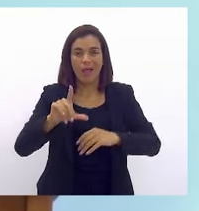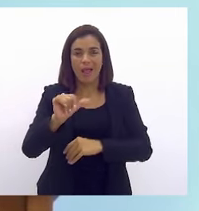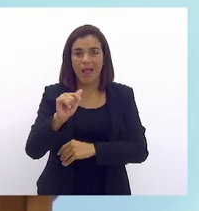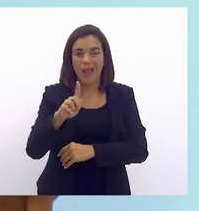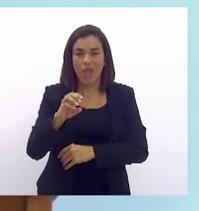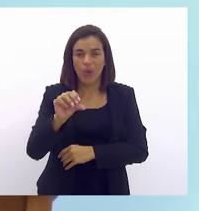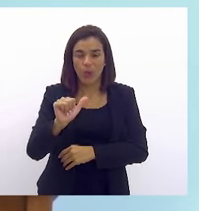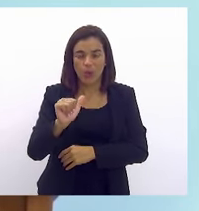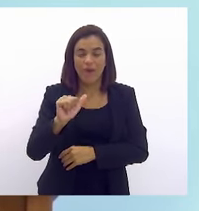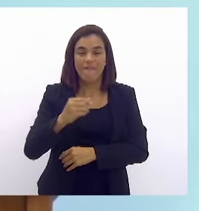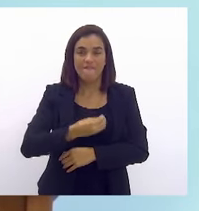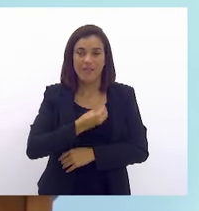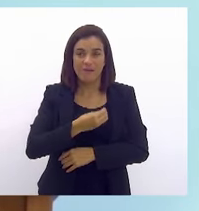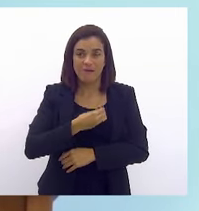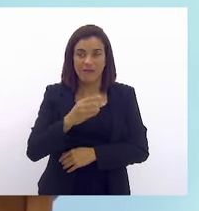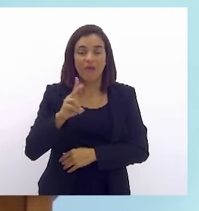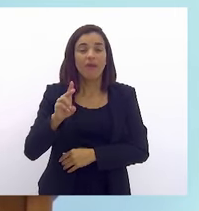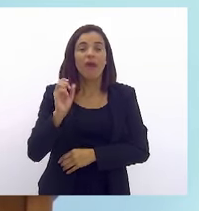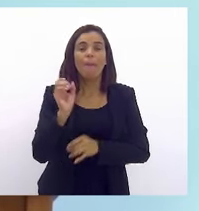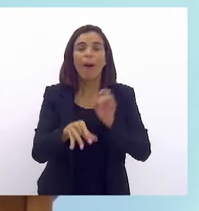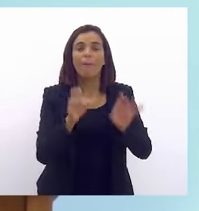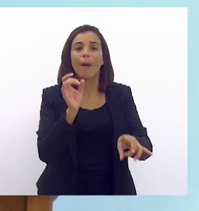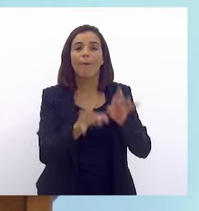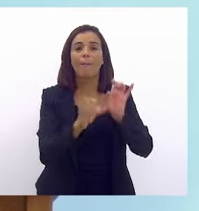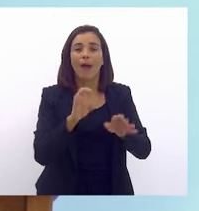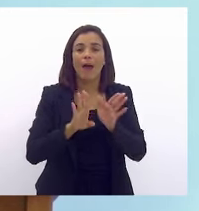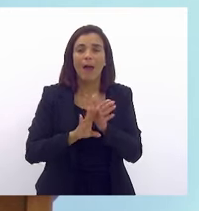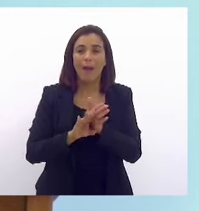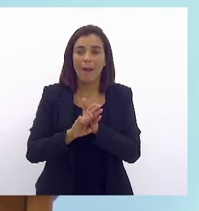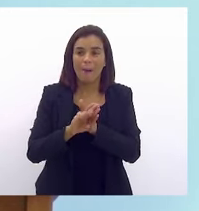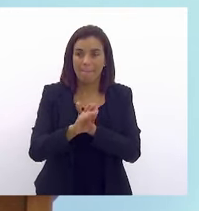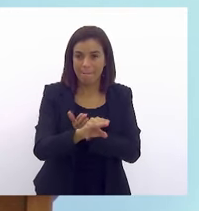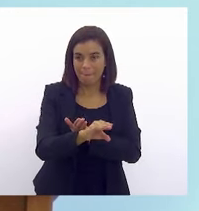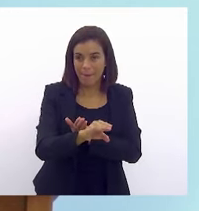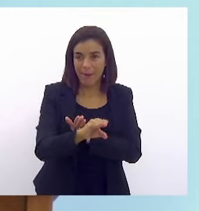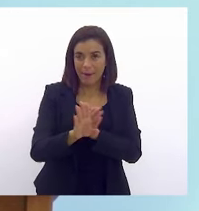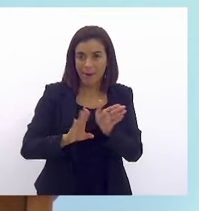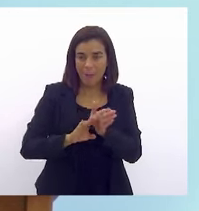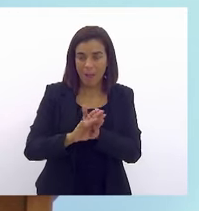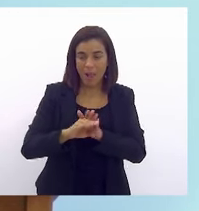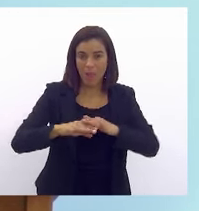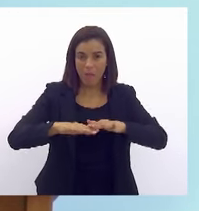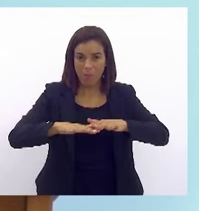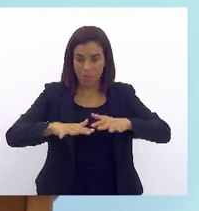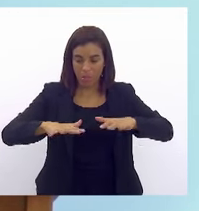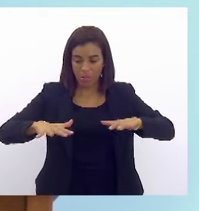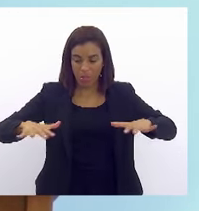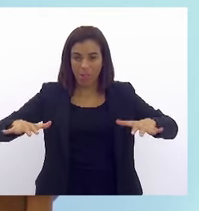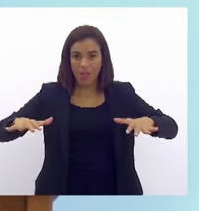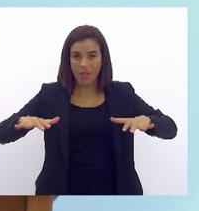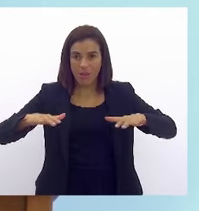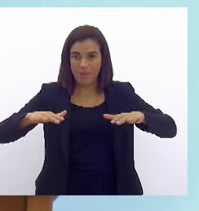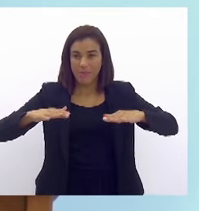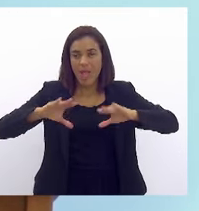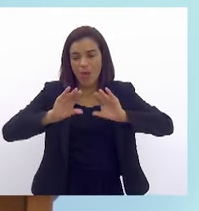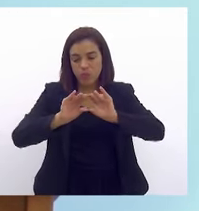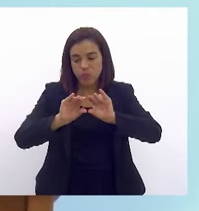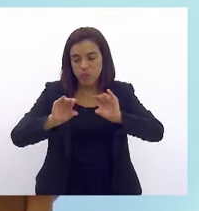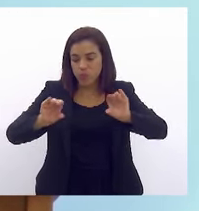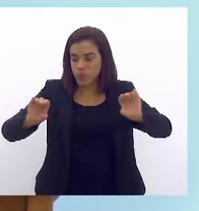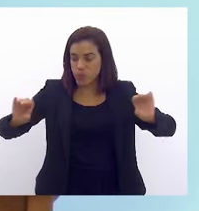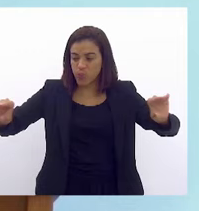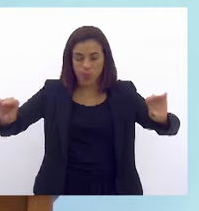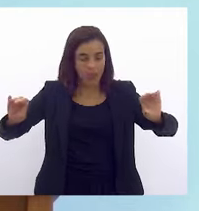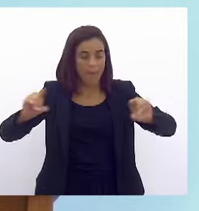elas deem um fim naquele tapete formado pelo esgoto. É um tapete de material